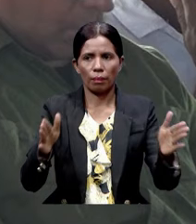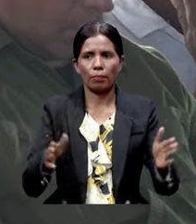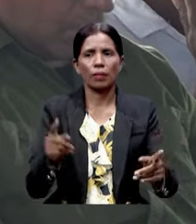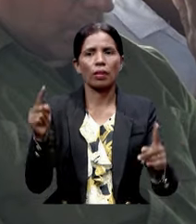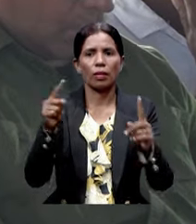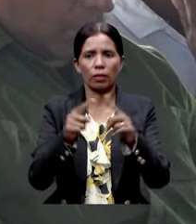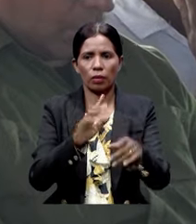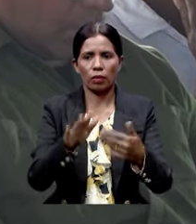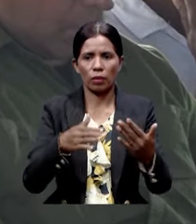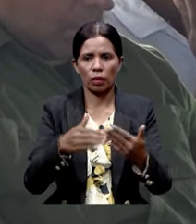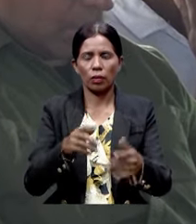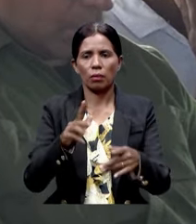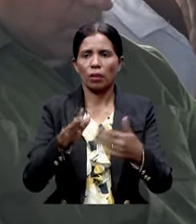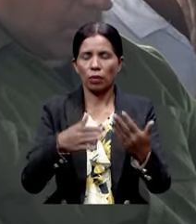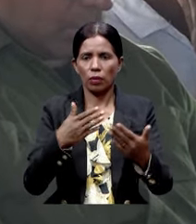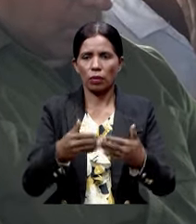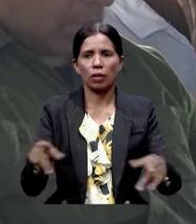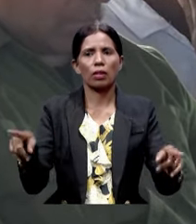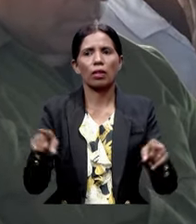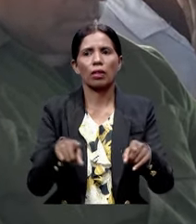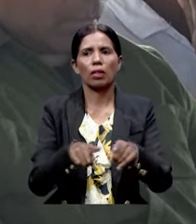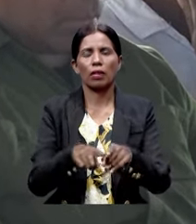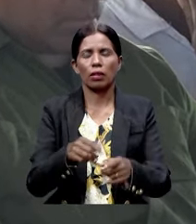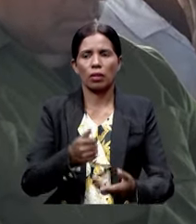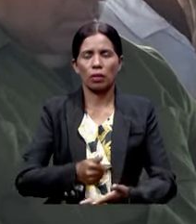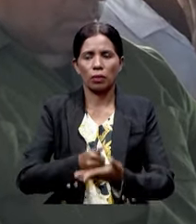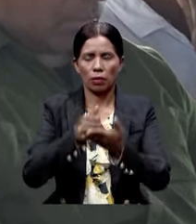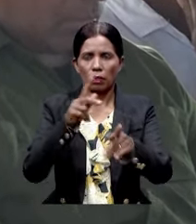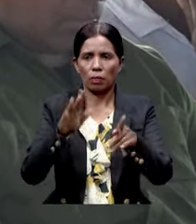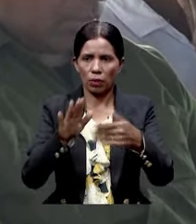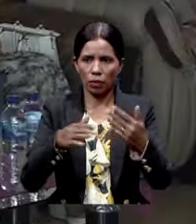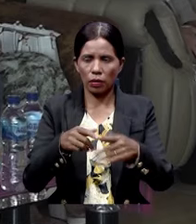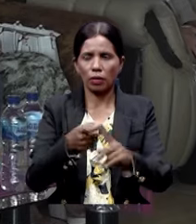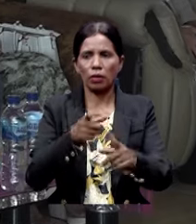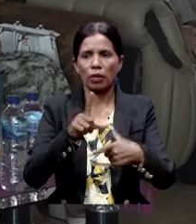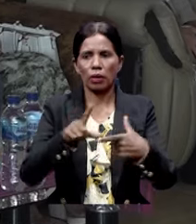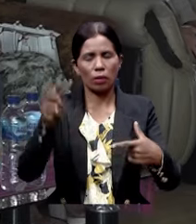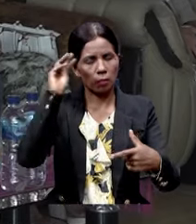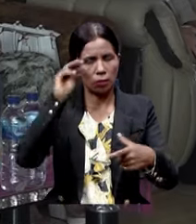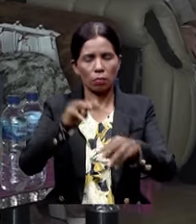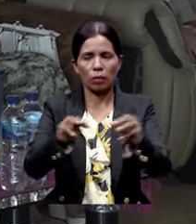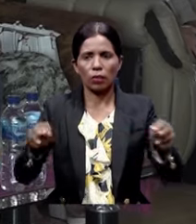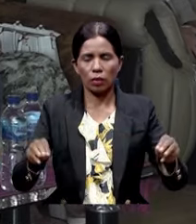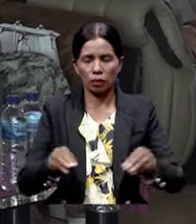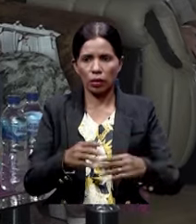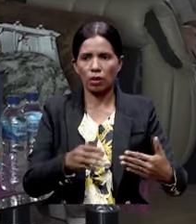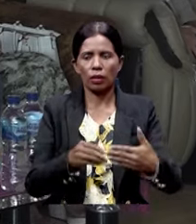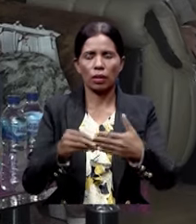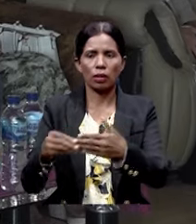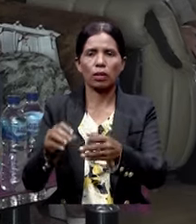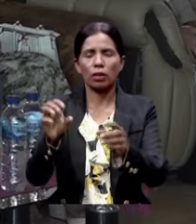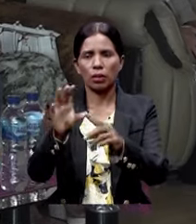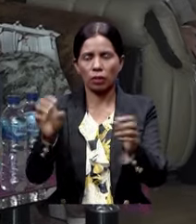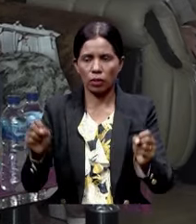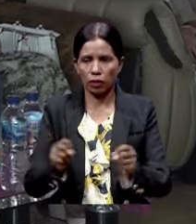meta sirané, entidade xoto roto, hanesan servidor povo nien, hajo husi nivel municipio bato e a liderança comunitária sira, atu